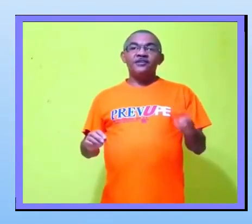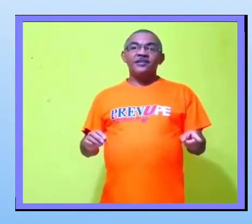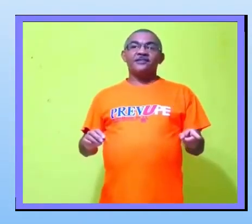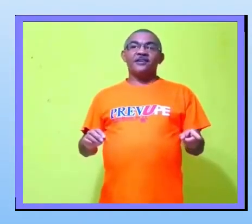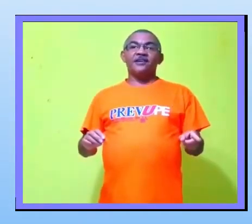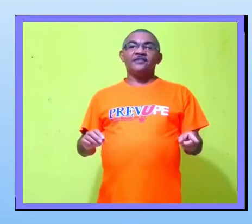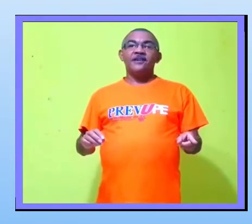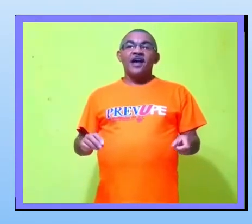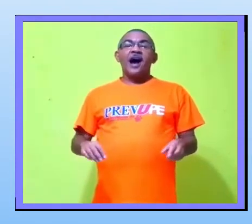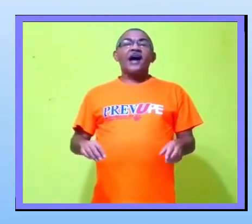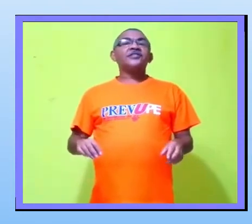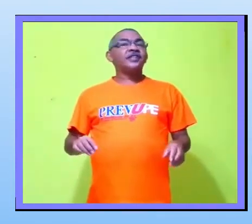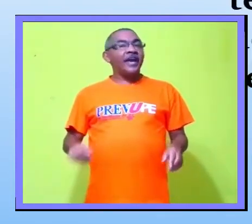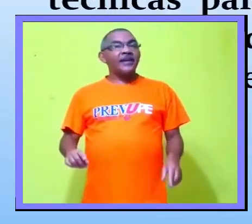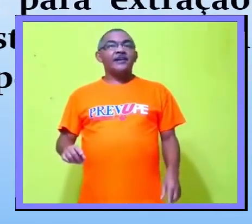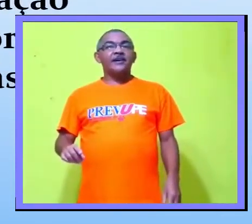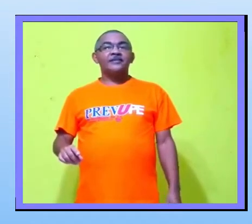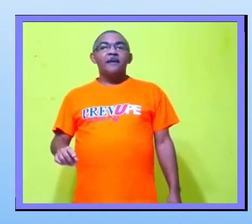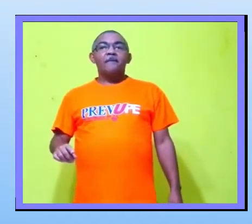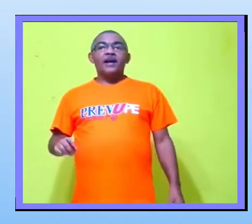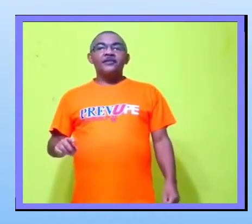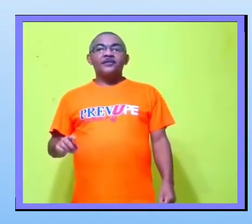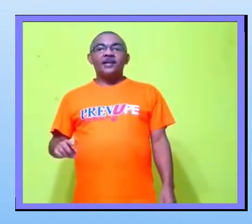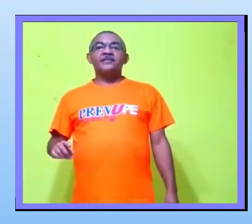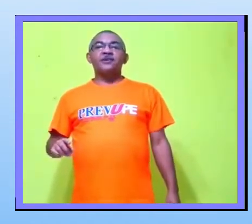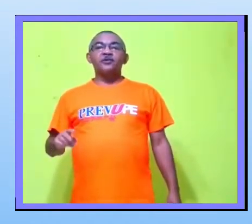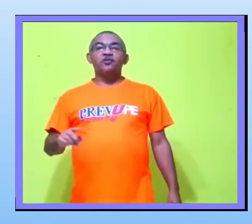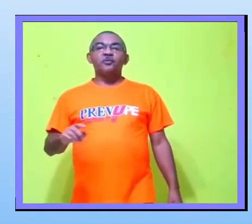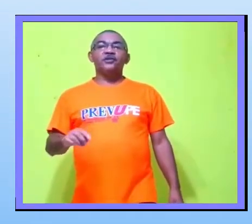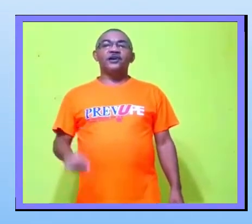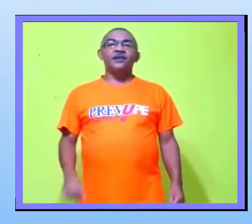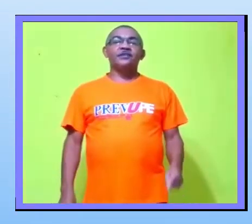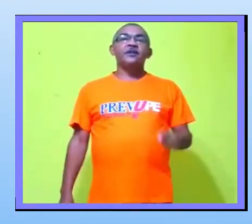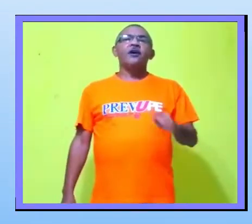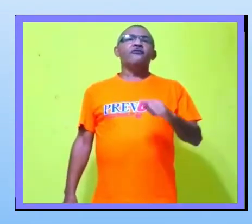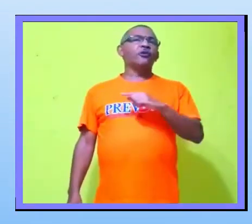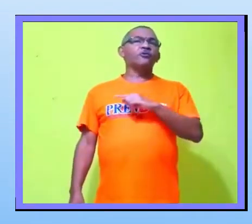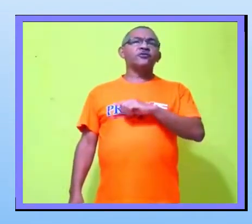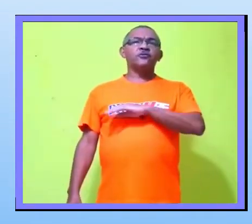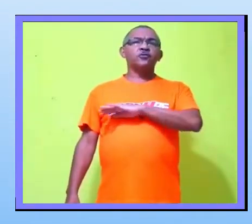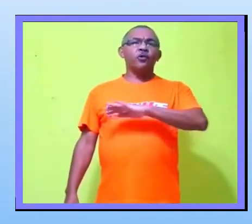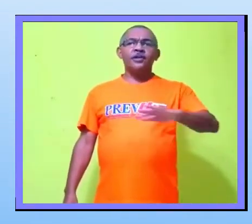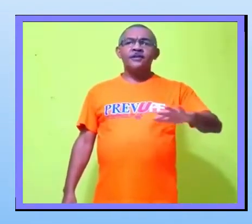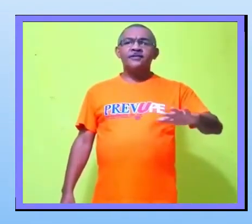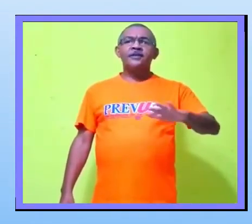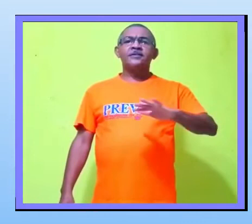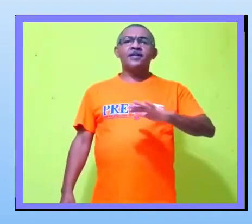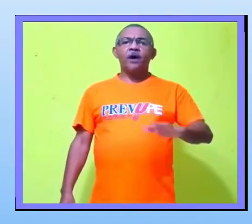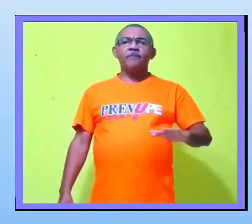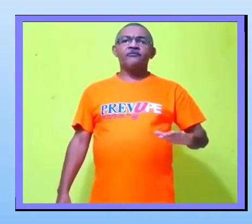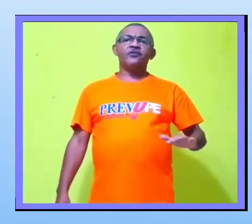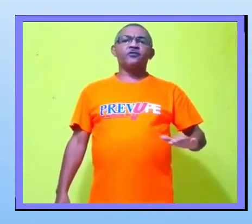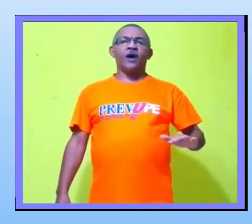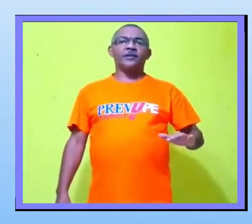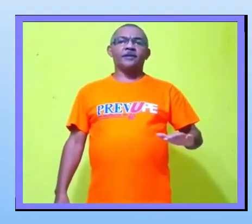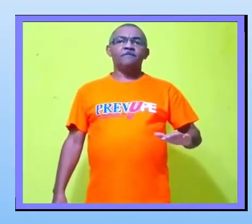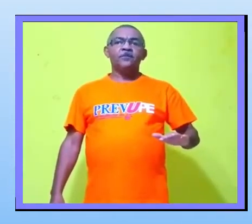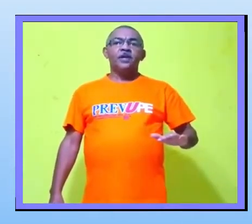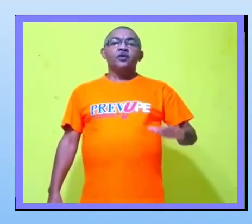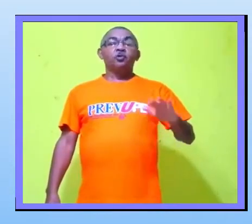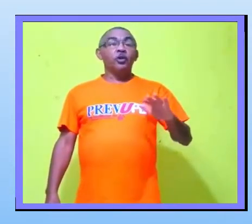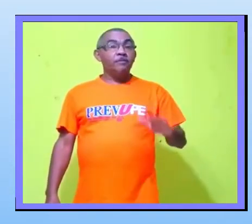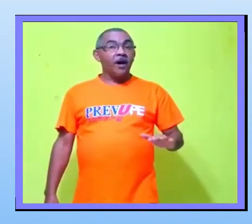século XVI, as técnicas para a extração de substâncias foram todas sendo